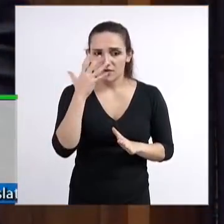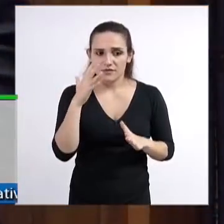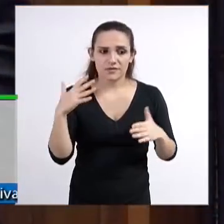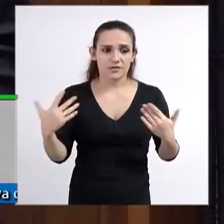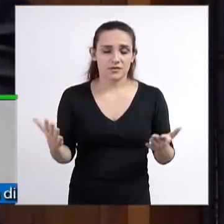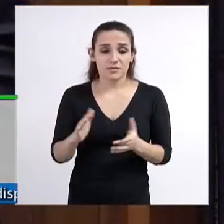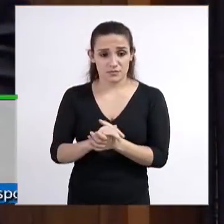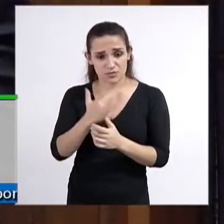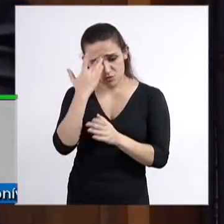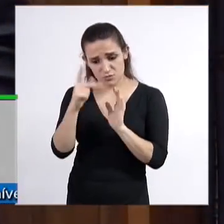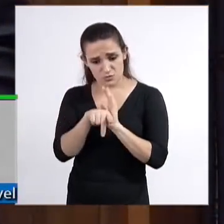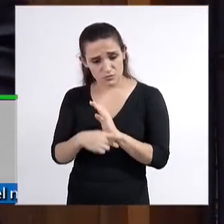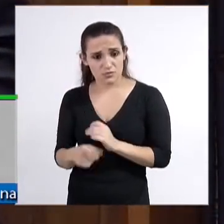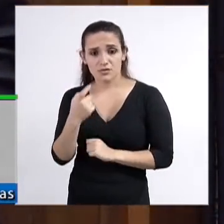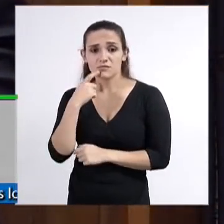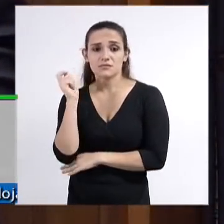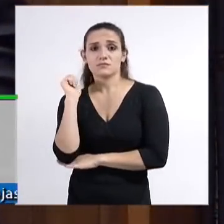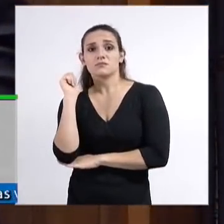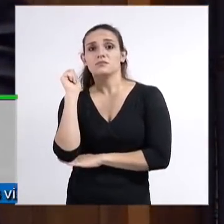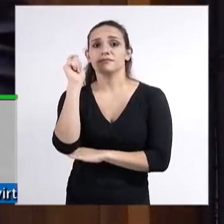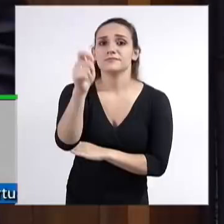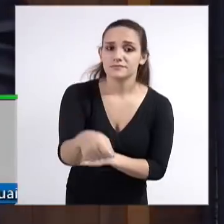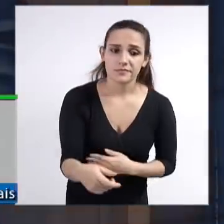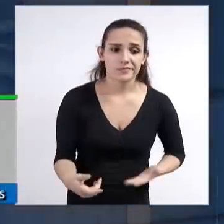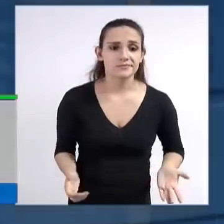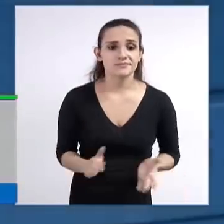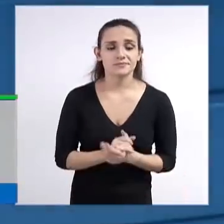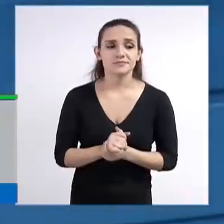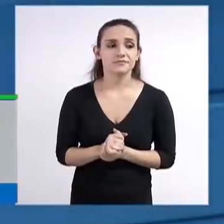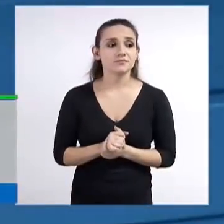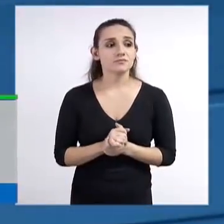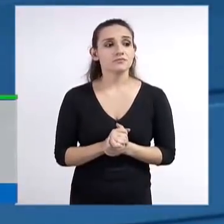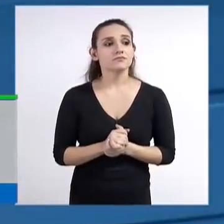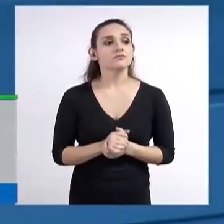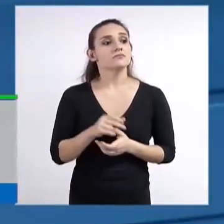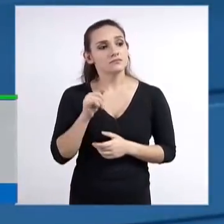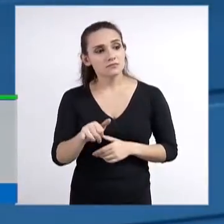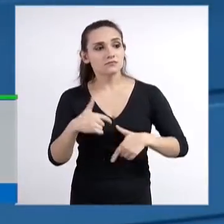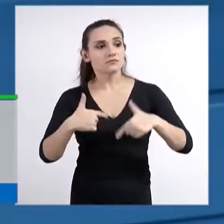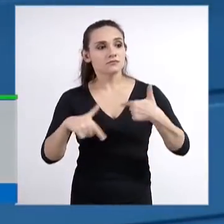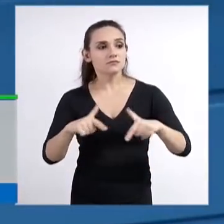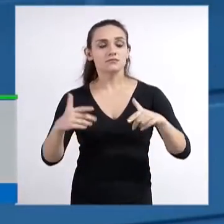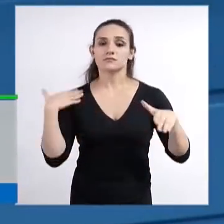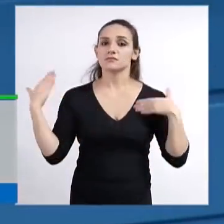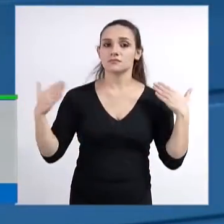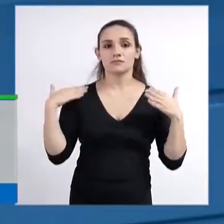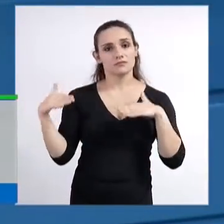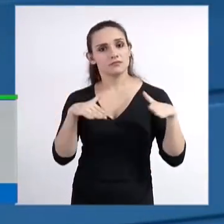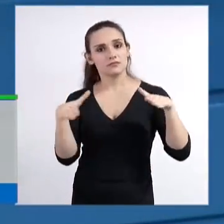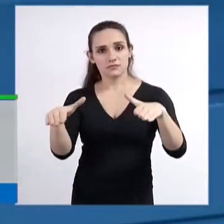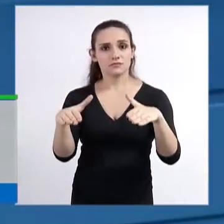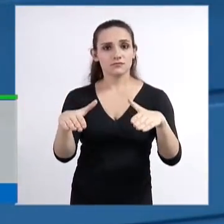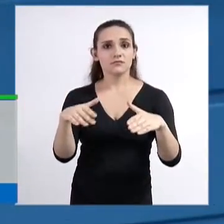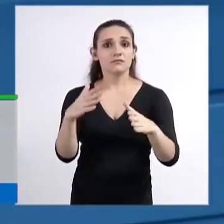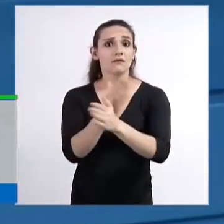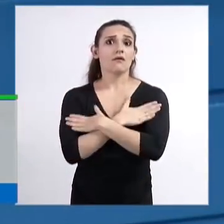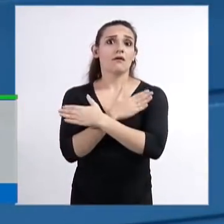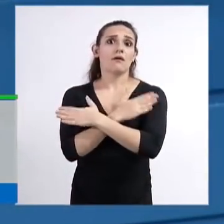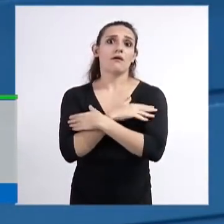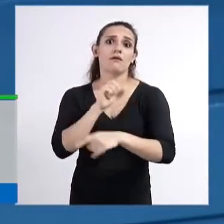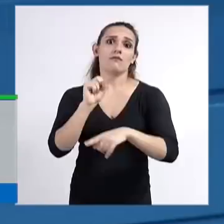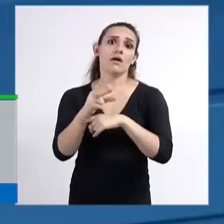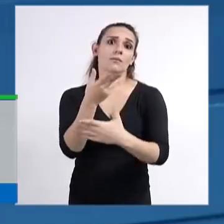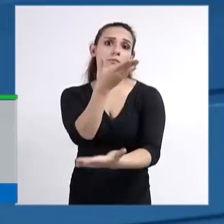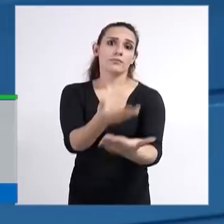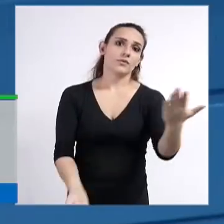pessoas que vivem da pesca, os ribeirinhos, quem trabalha com turismo vão estar, na verdade, desempregados. A fala